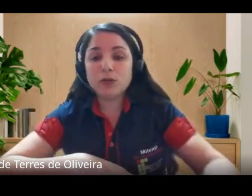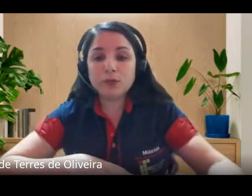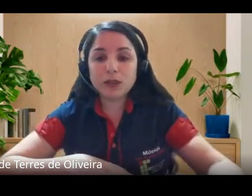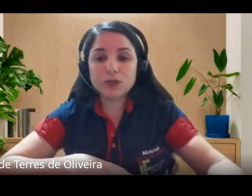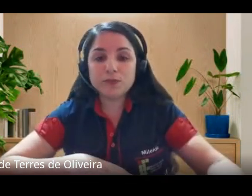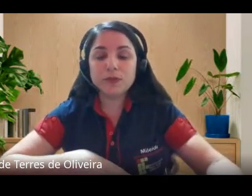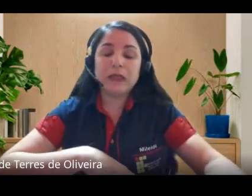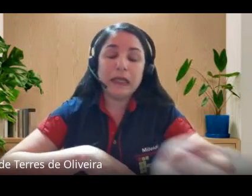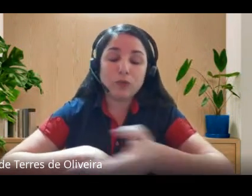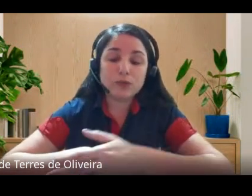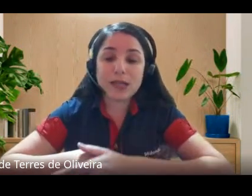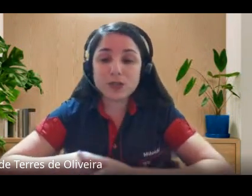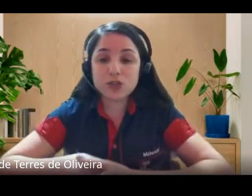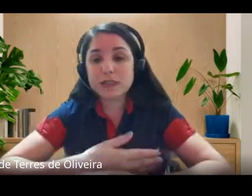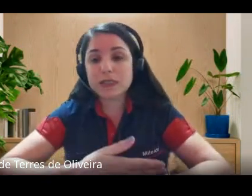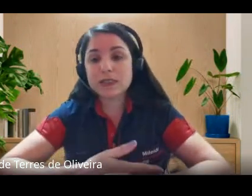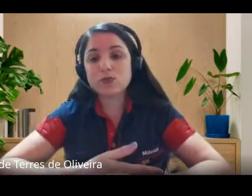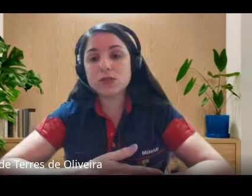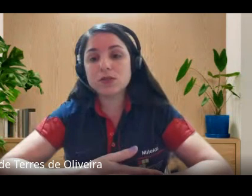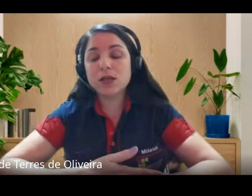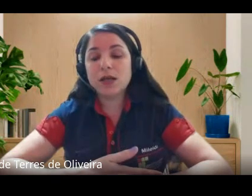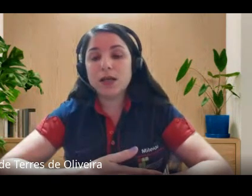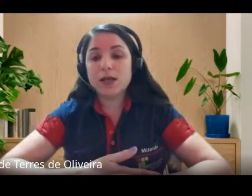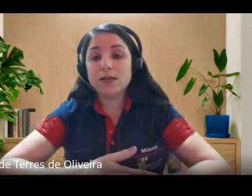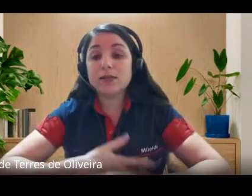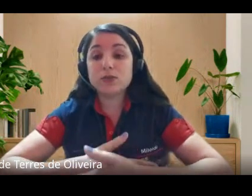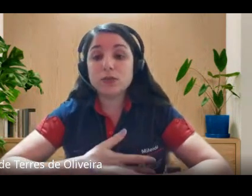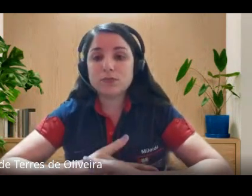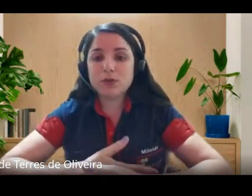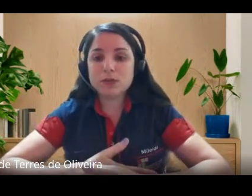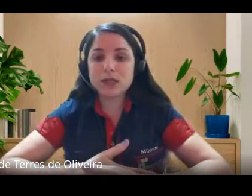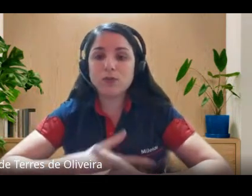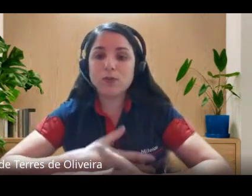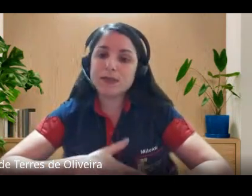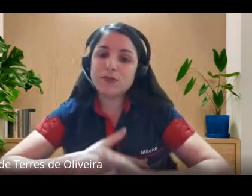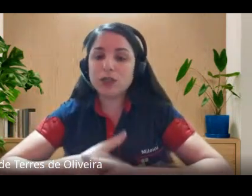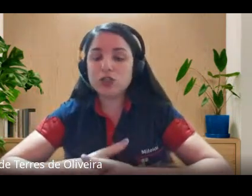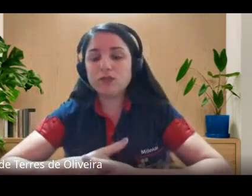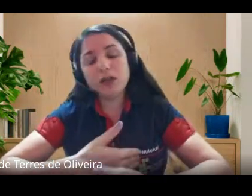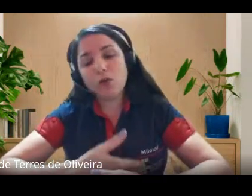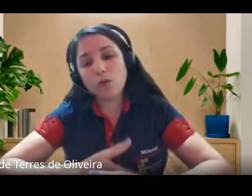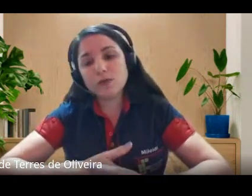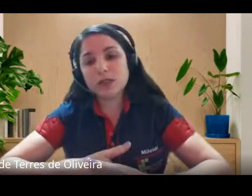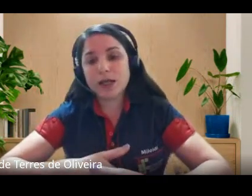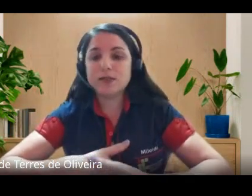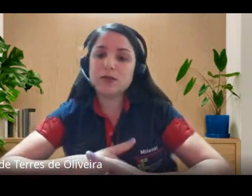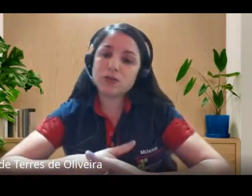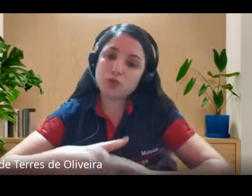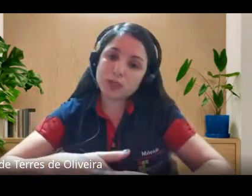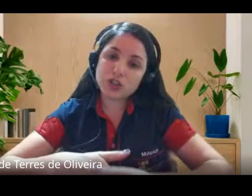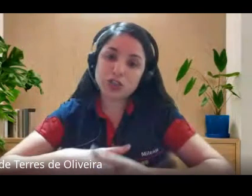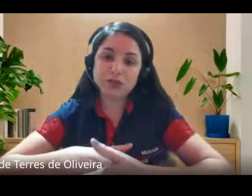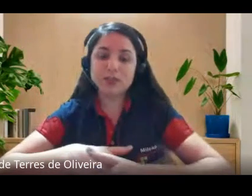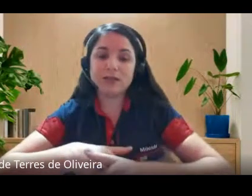mão não dominante. Em alguns sinais, a gente precisa dessas duas mãos, né? Uma passiva e outra ativa, e alguns sinais são